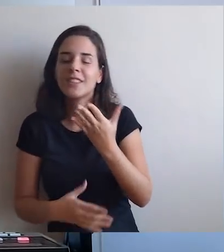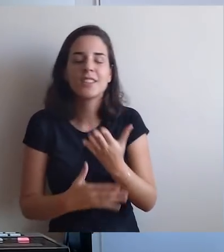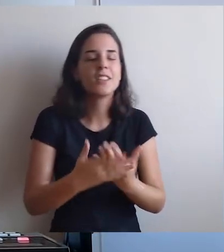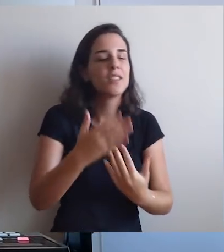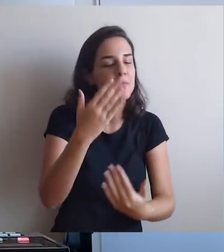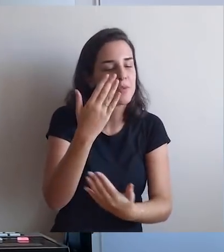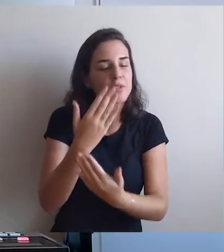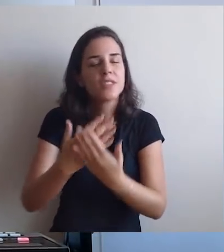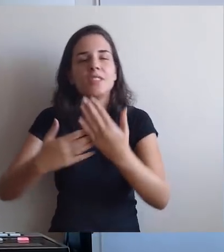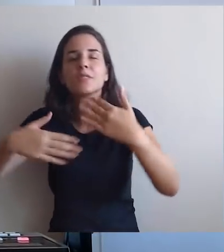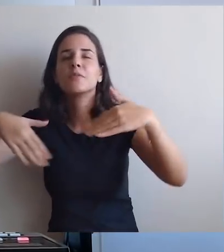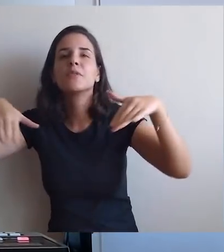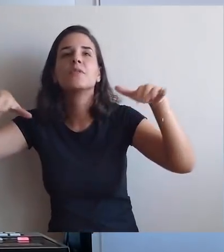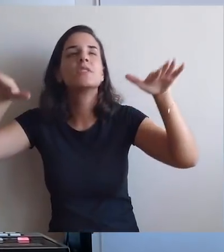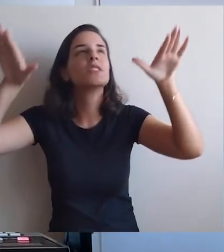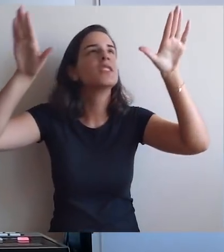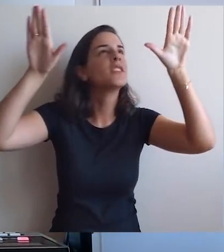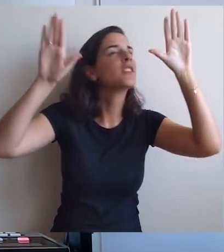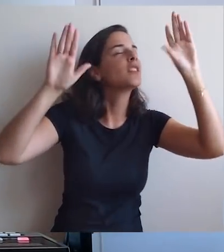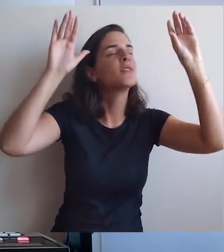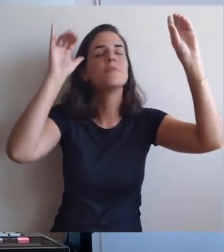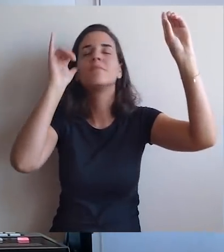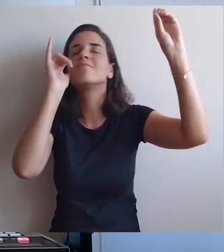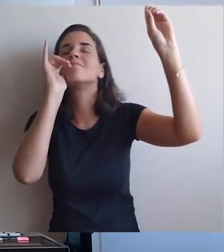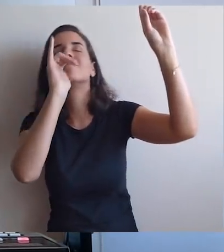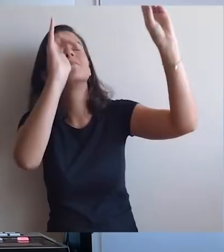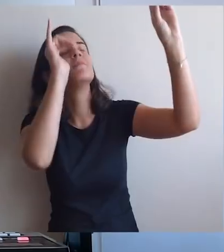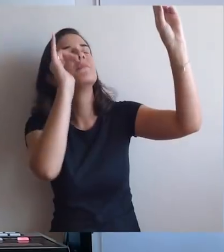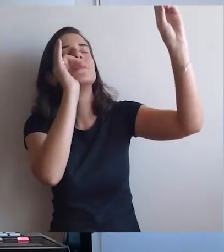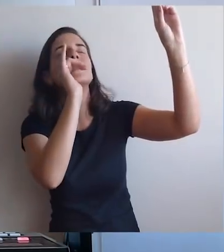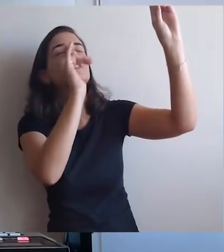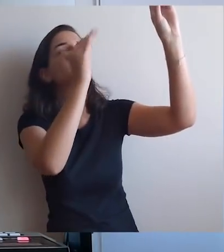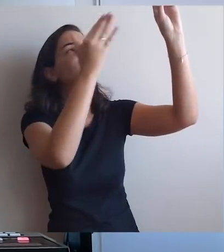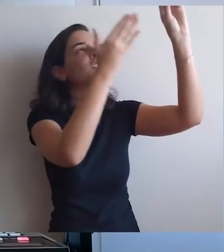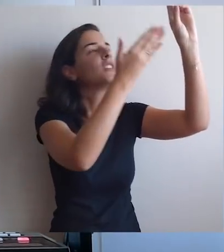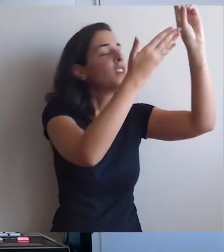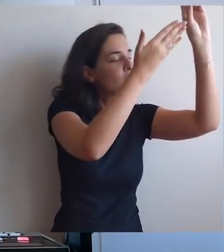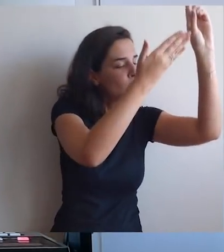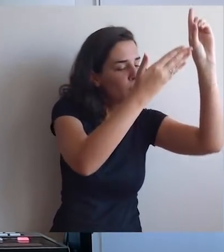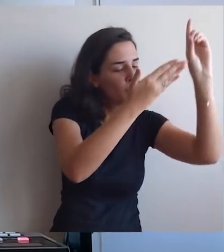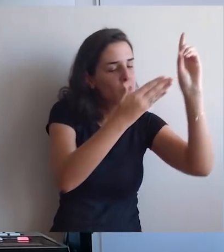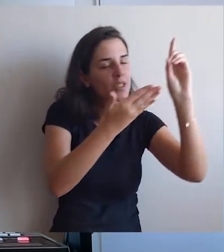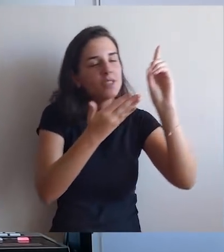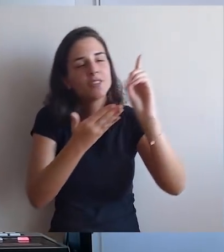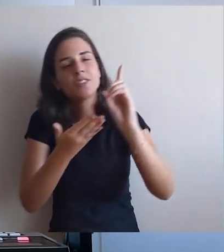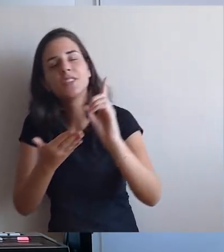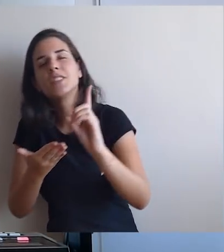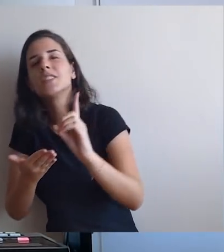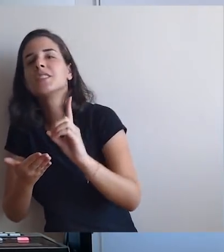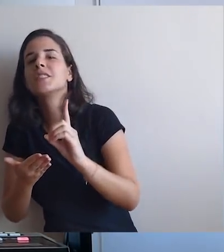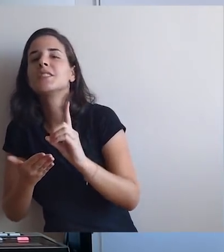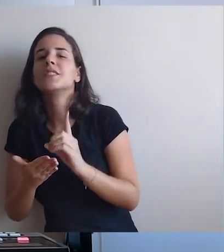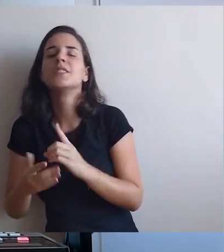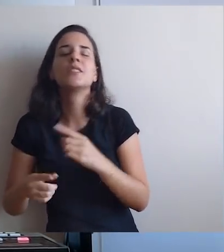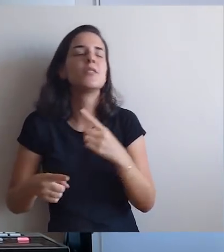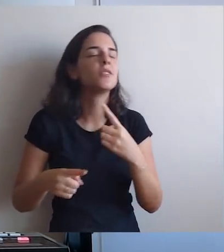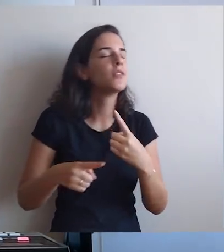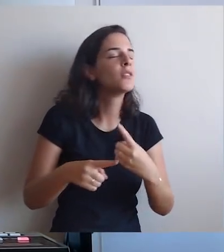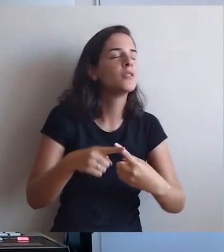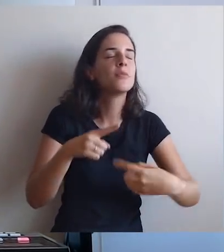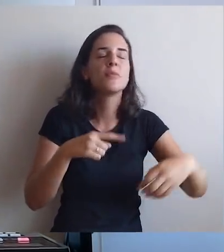e favor. Ao erguermos as mãos e clamarmos a Ti,